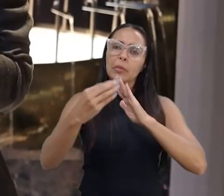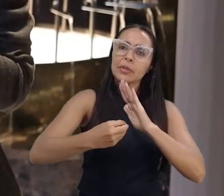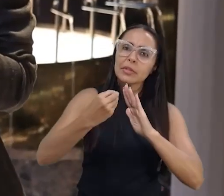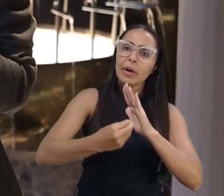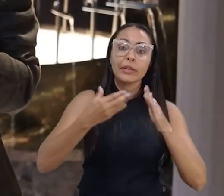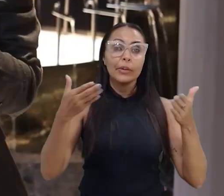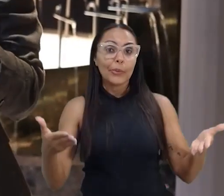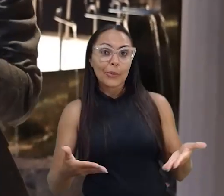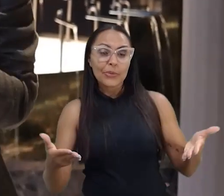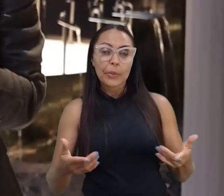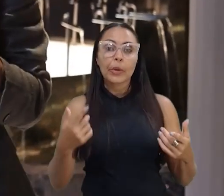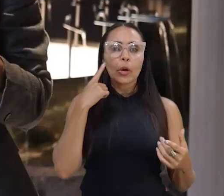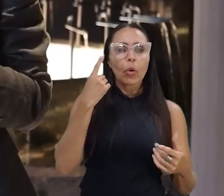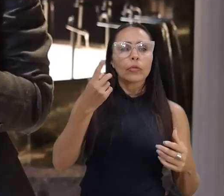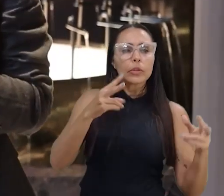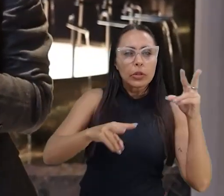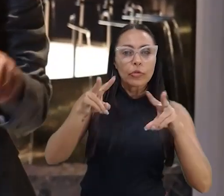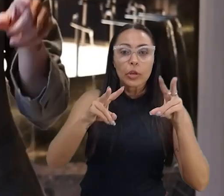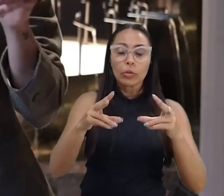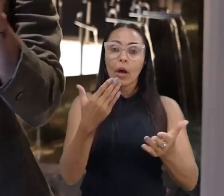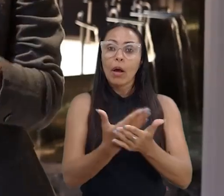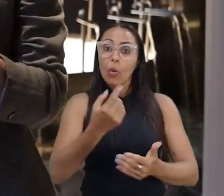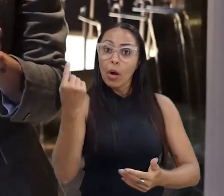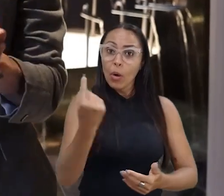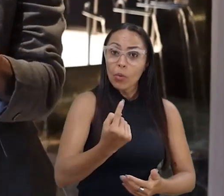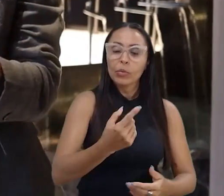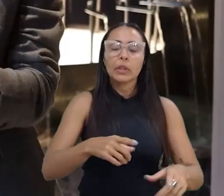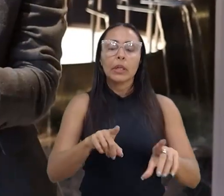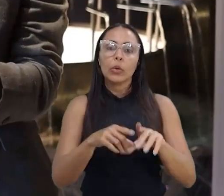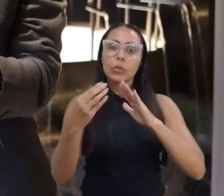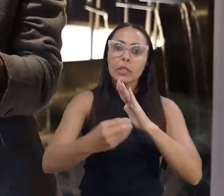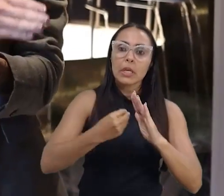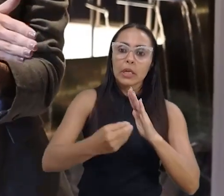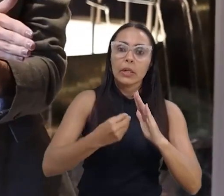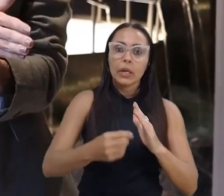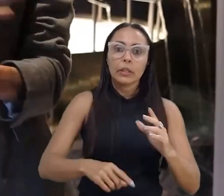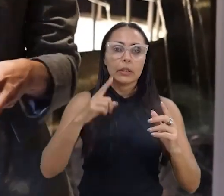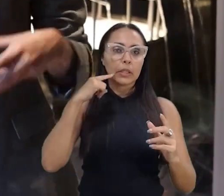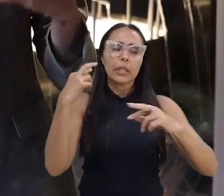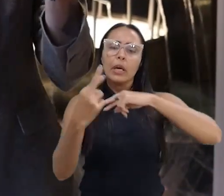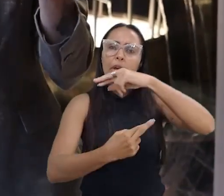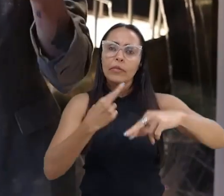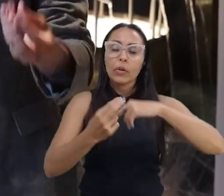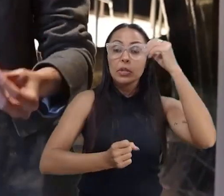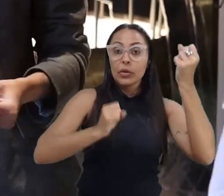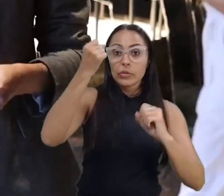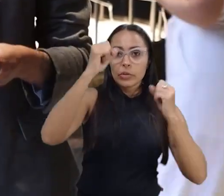interiores atual. Porque, como vocês viram na primeira aula, o design de interiores tem um aspecto antes da Revolução Industrial,